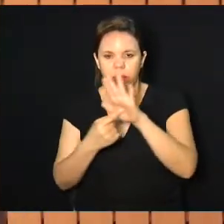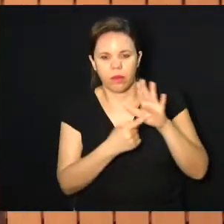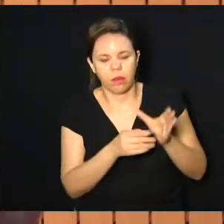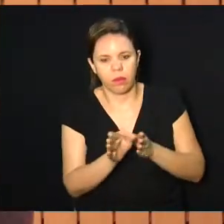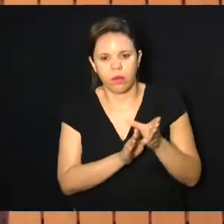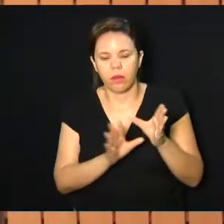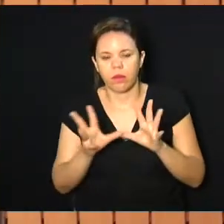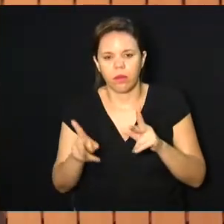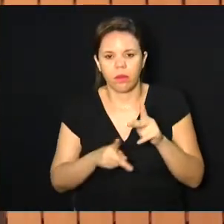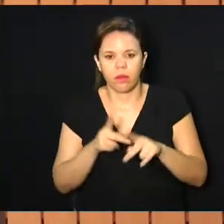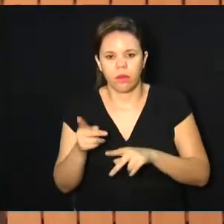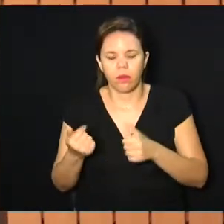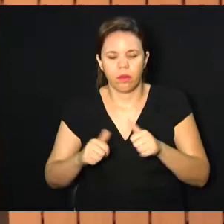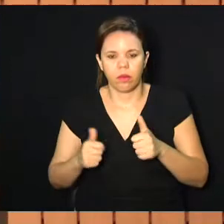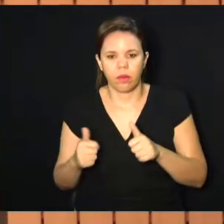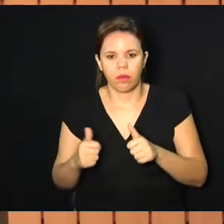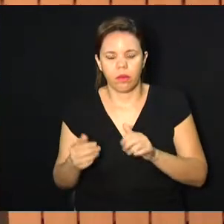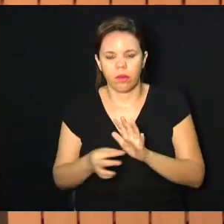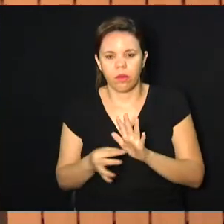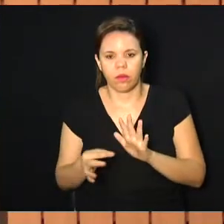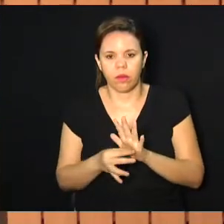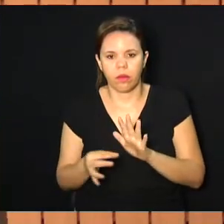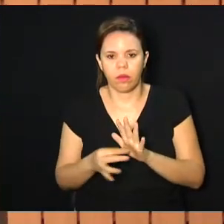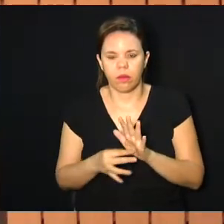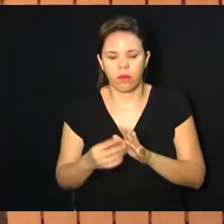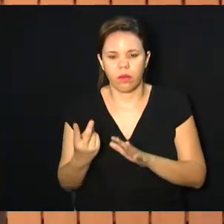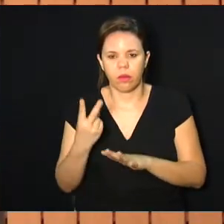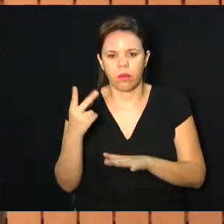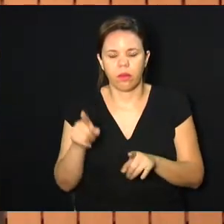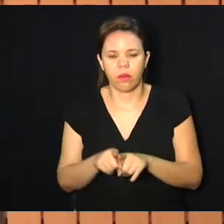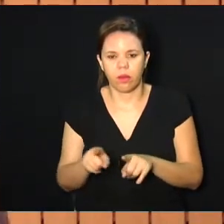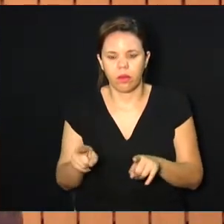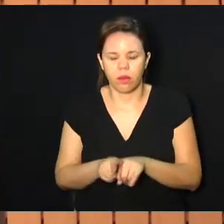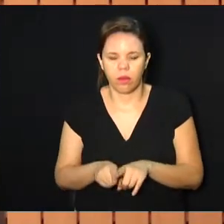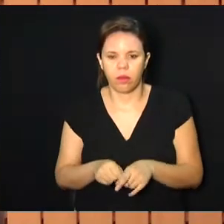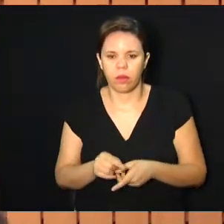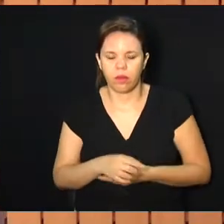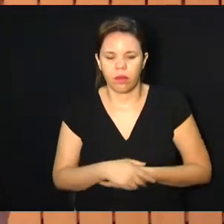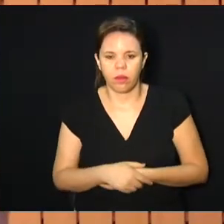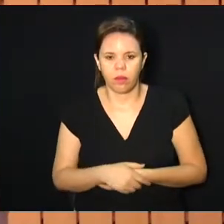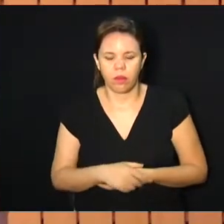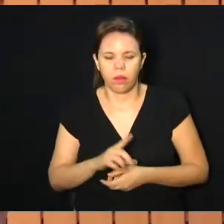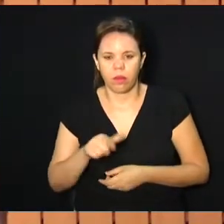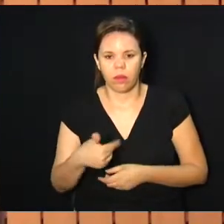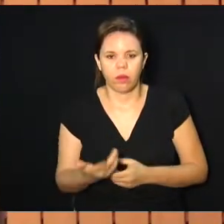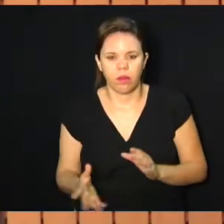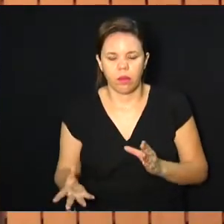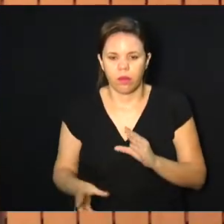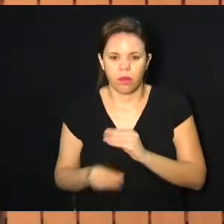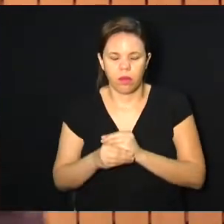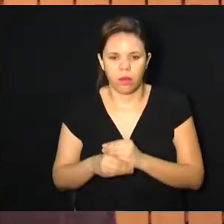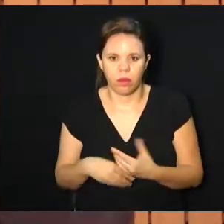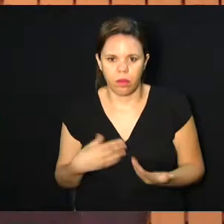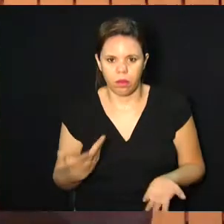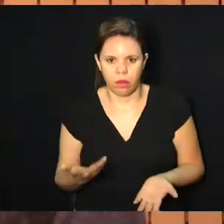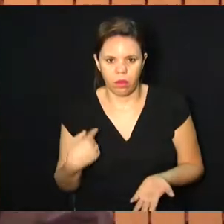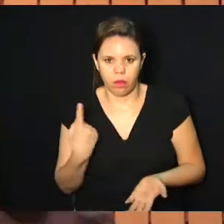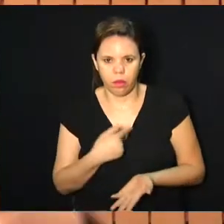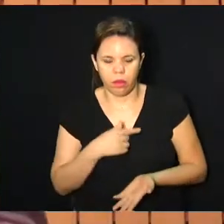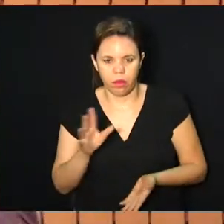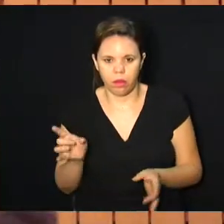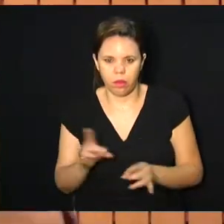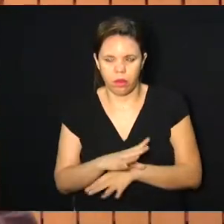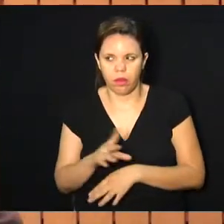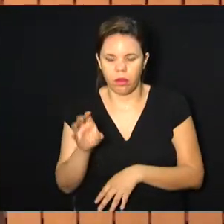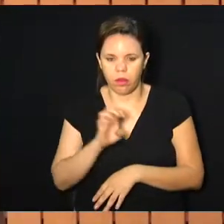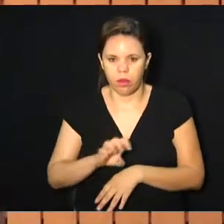todos os membros, avaliarem, opinarem na planilha de custos e no custo da tarifa, para que depois seja implementada. Então, lá já está com todo o